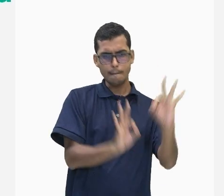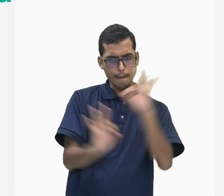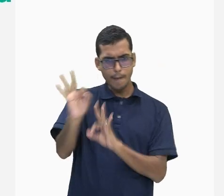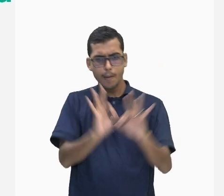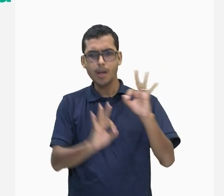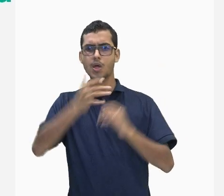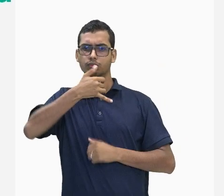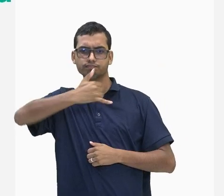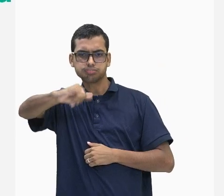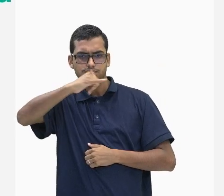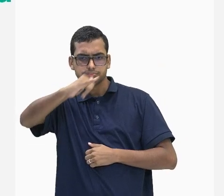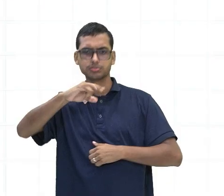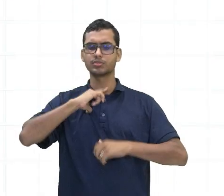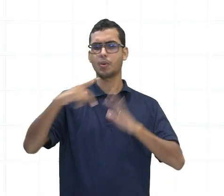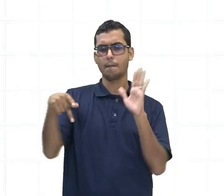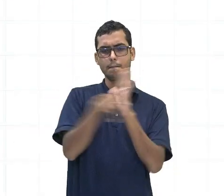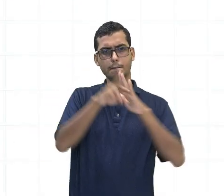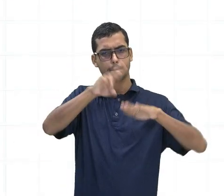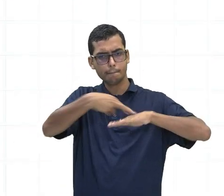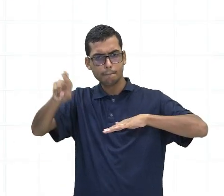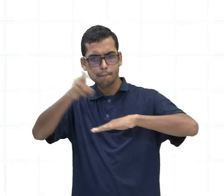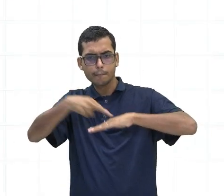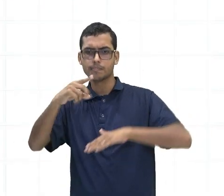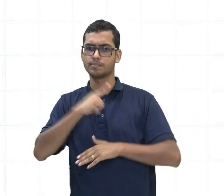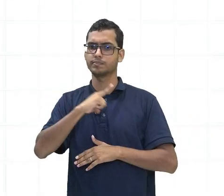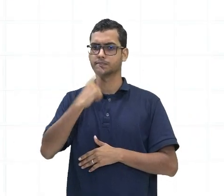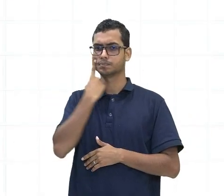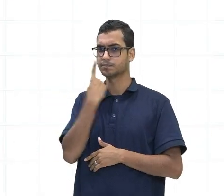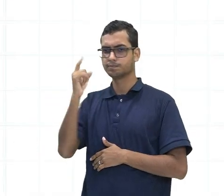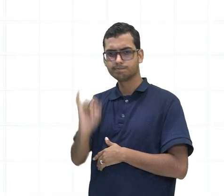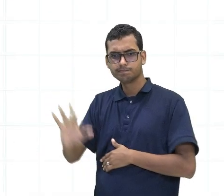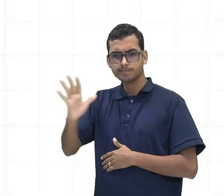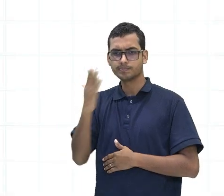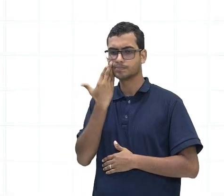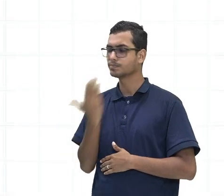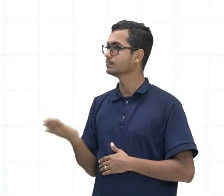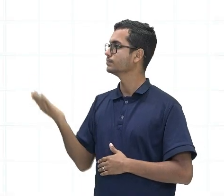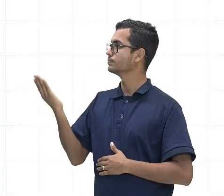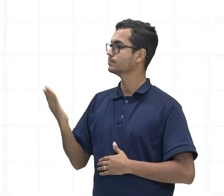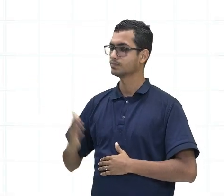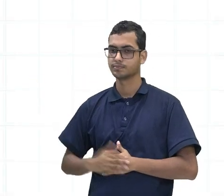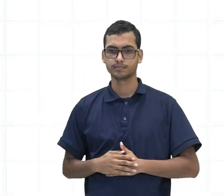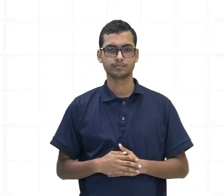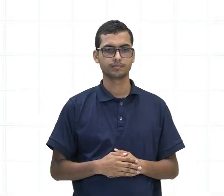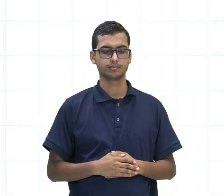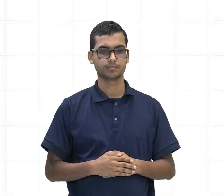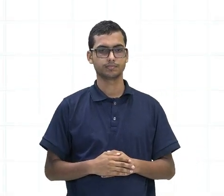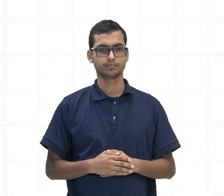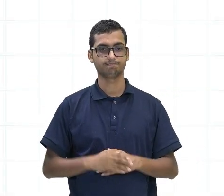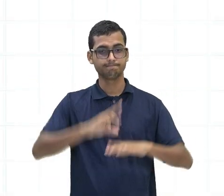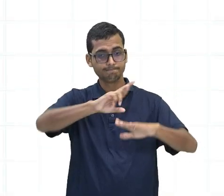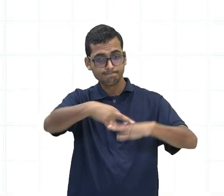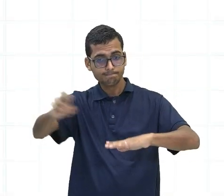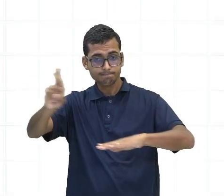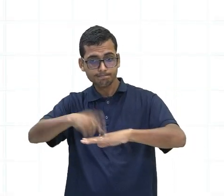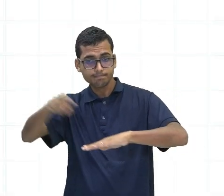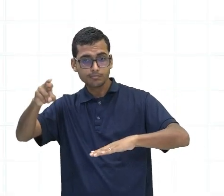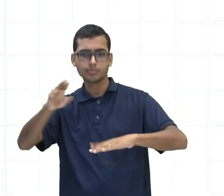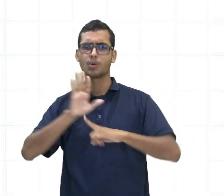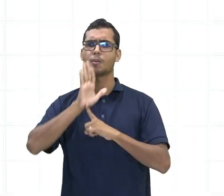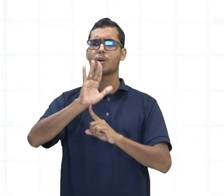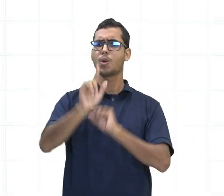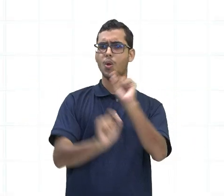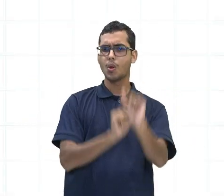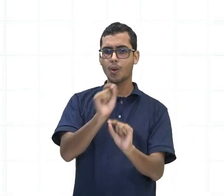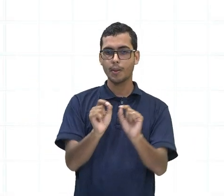nessa radiação. Então, observem na nossa imagem. Então, nós temos aqui uma fonte de radiação, que é indicada aí por